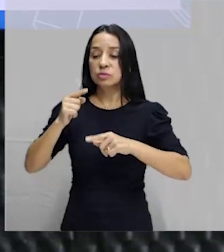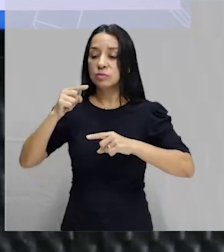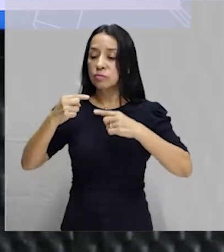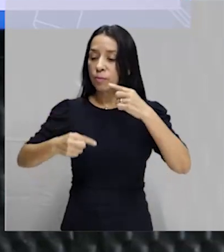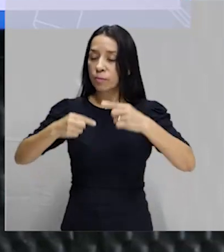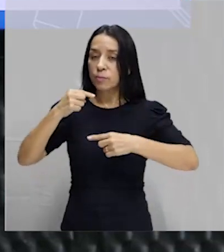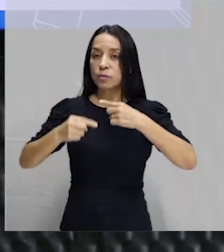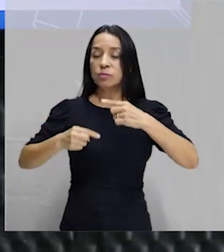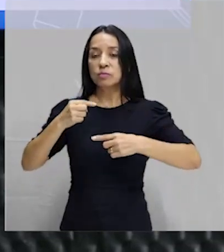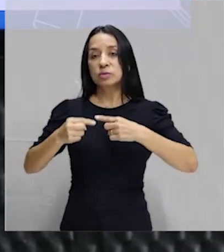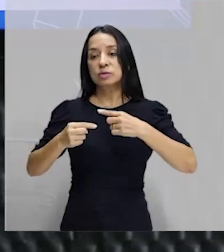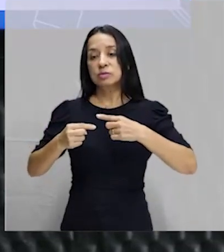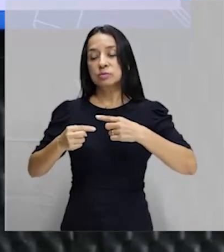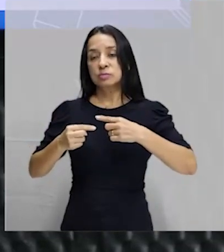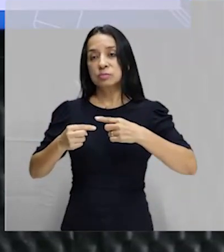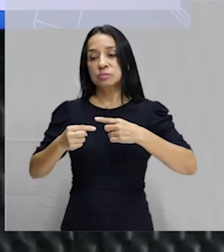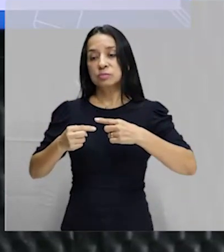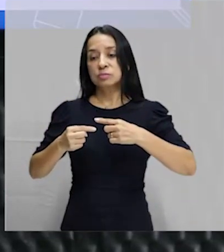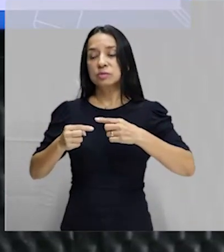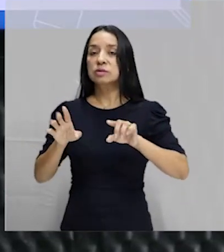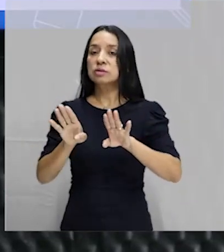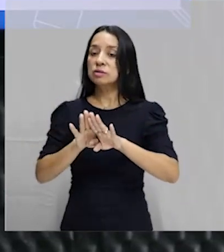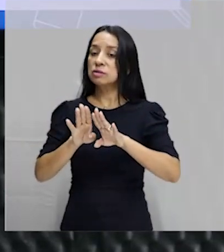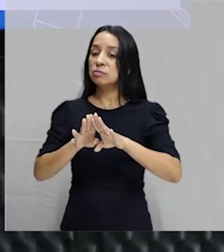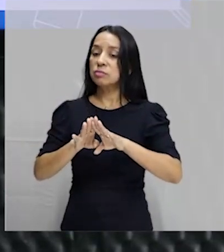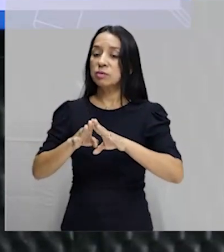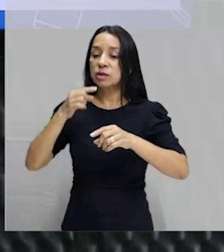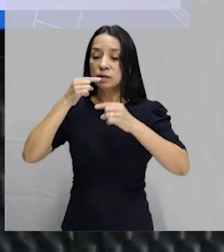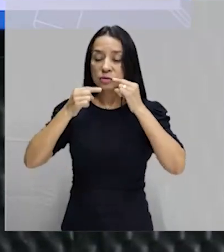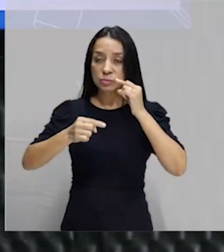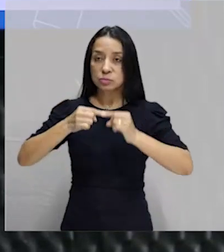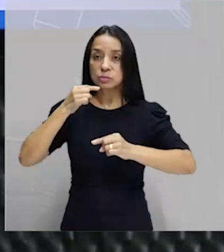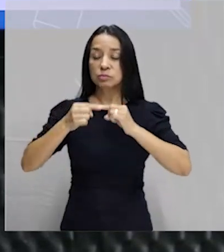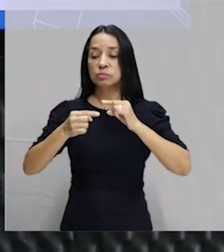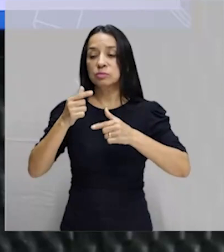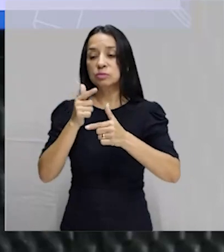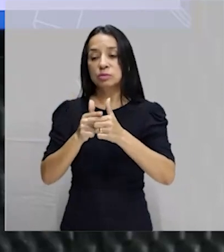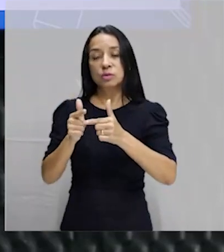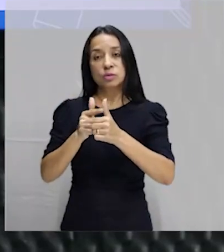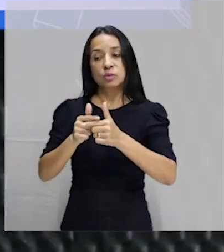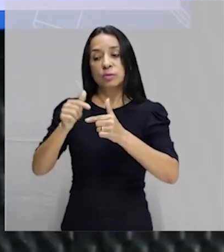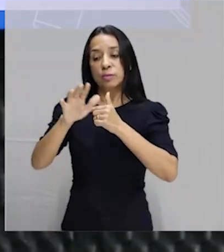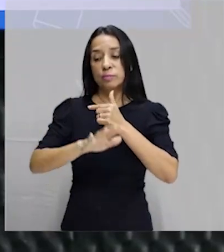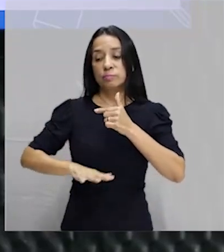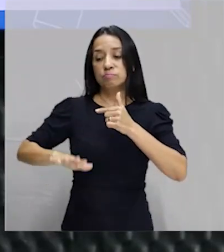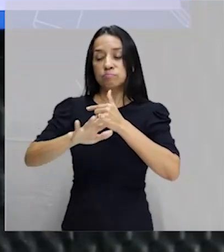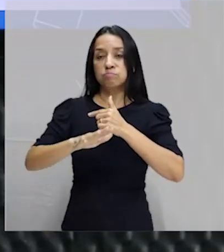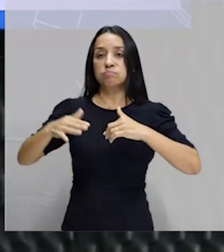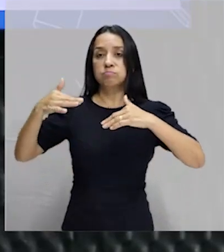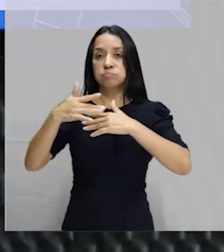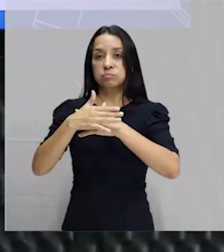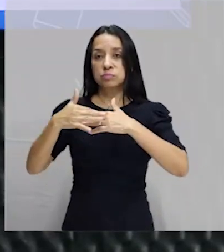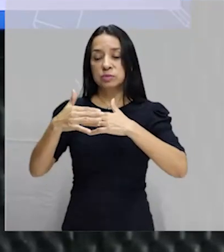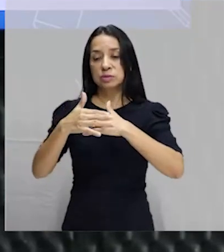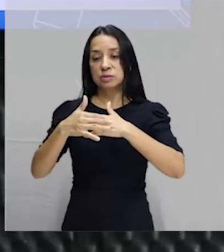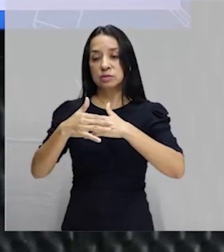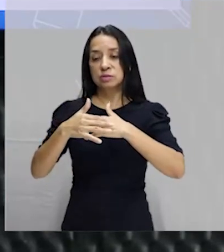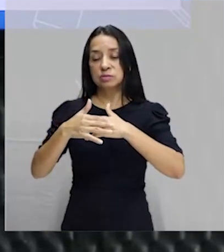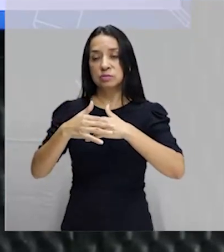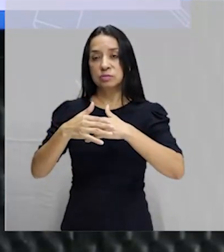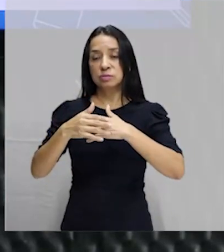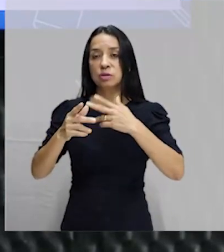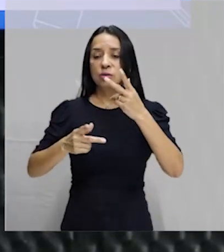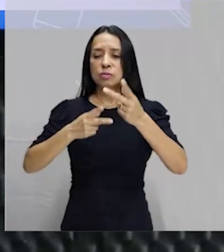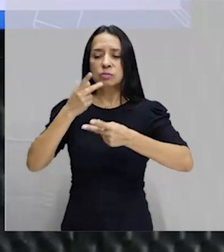e debater os problemas da polis. Ou seja, quando eu falo dessa ágora, desse espaço, eu estou falando de uma assembleia, de